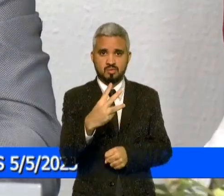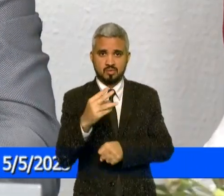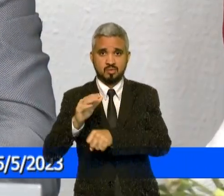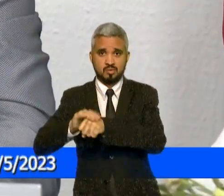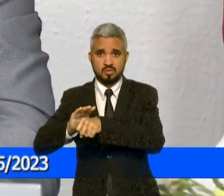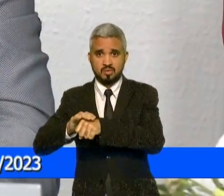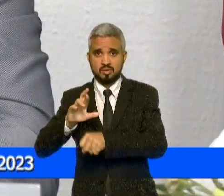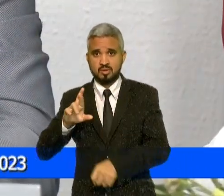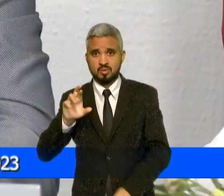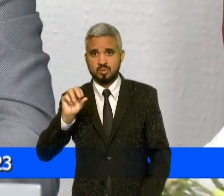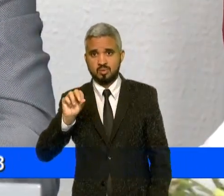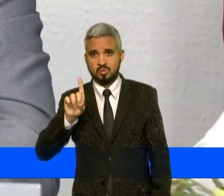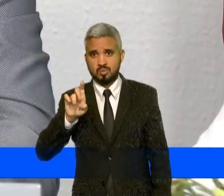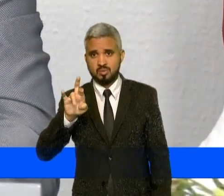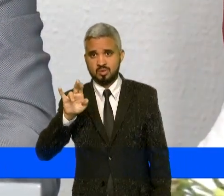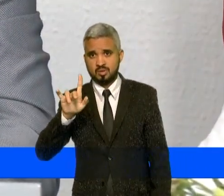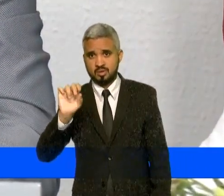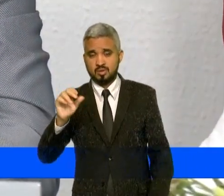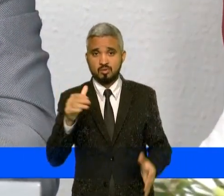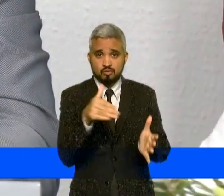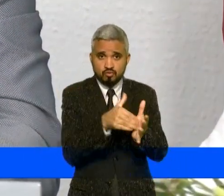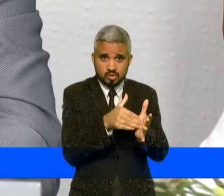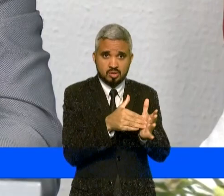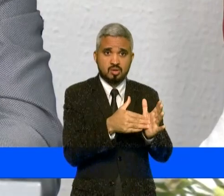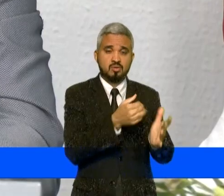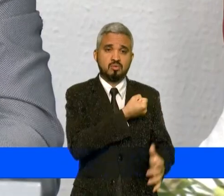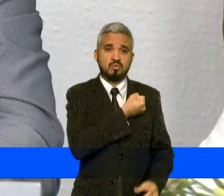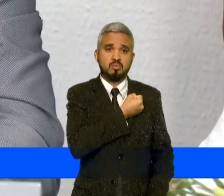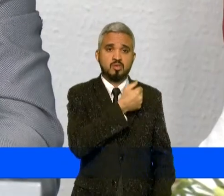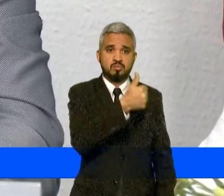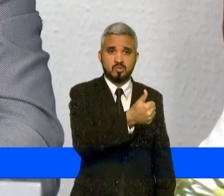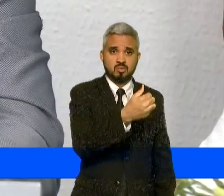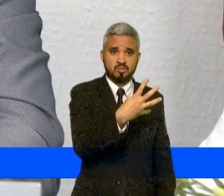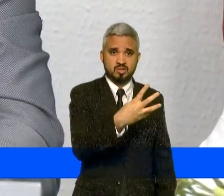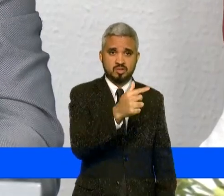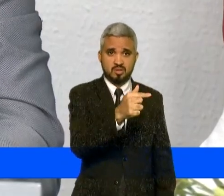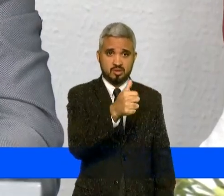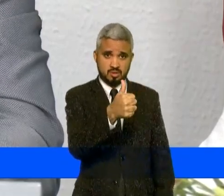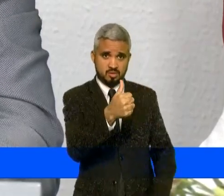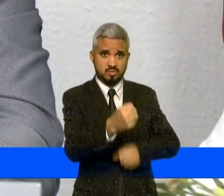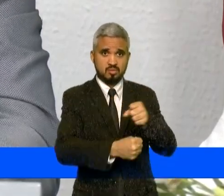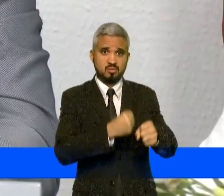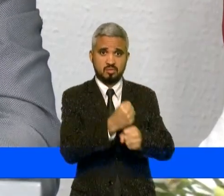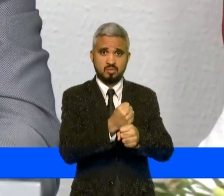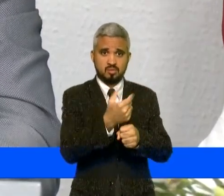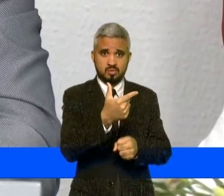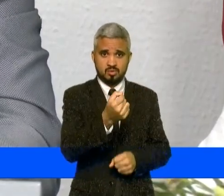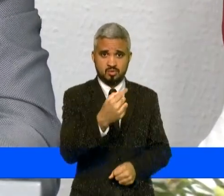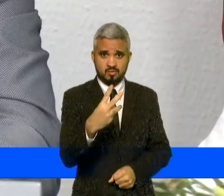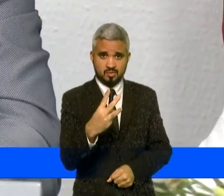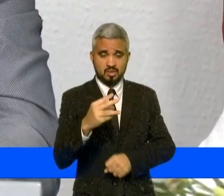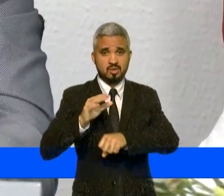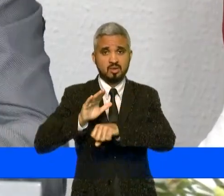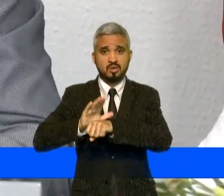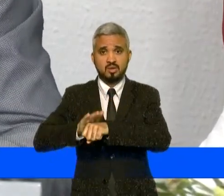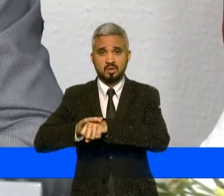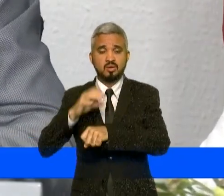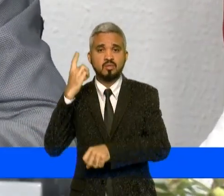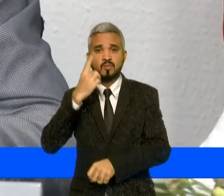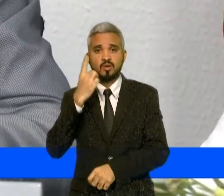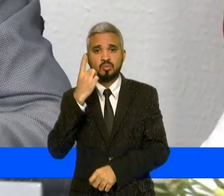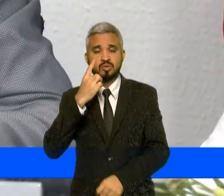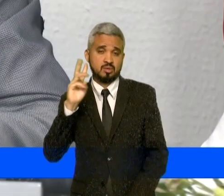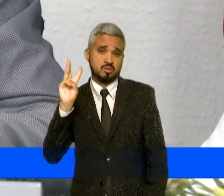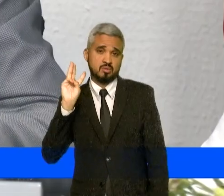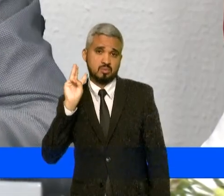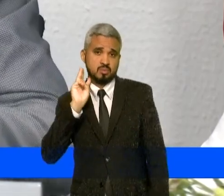E, finalmente, indicação de número 1471/2023, deste ano, portanto, de autoria do deputado